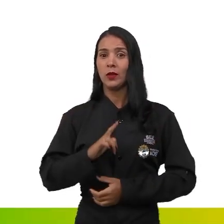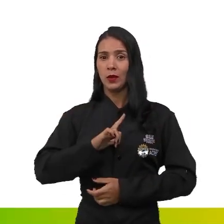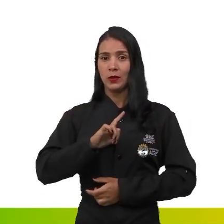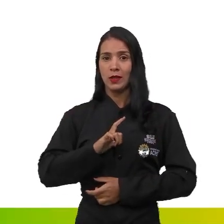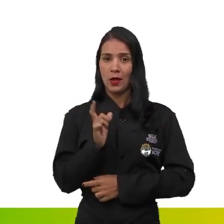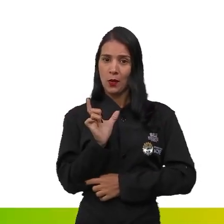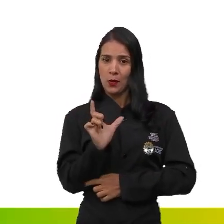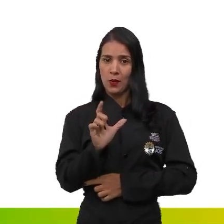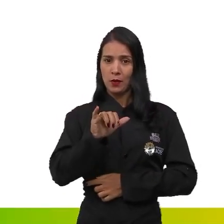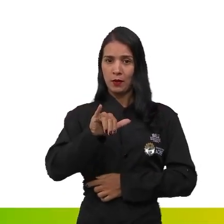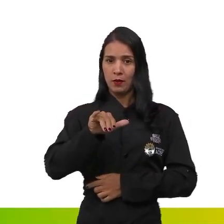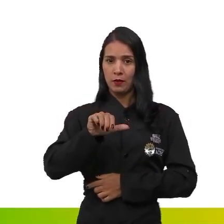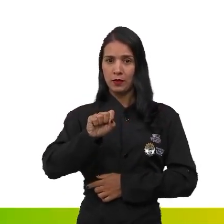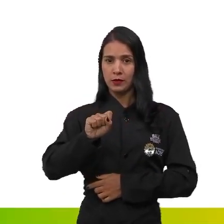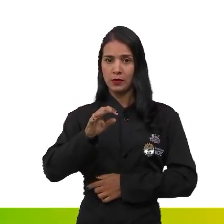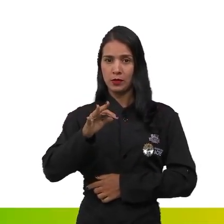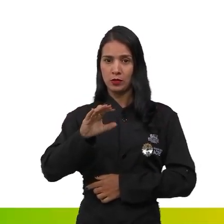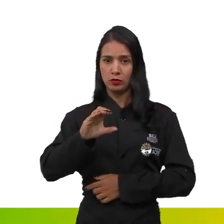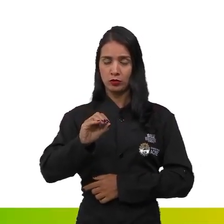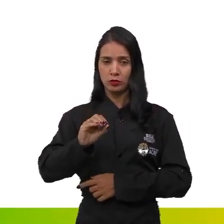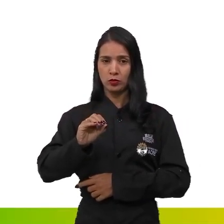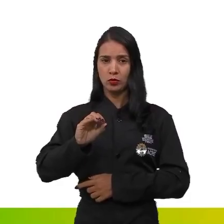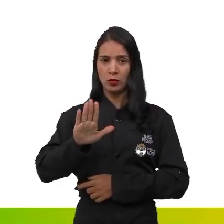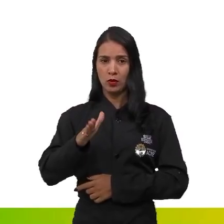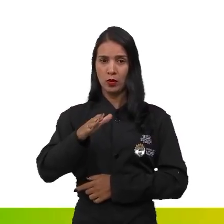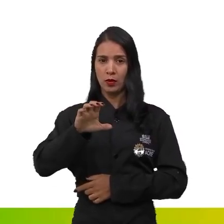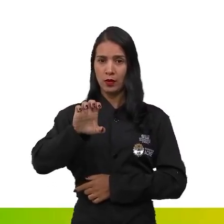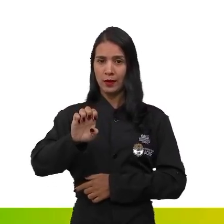conectivo que faz justamente essa ponte, essa